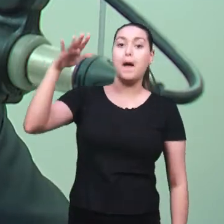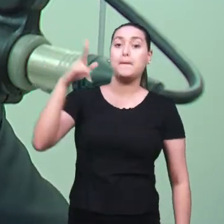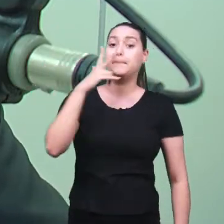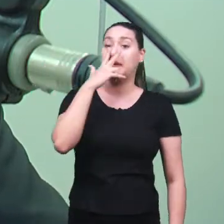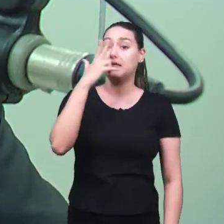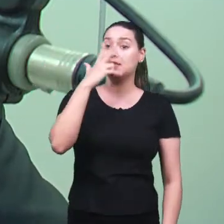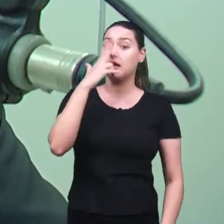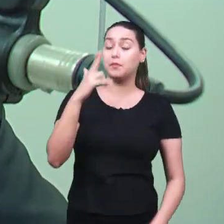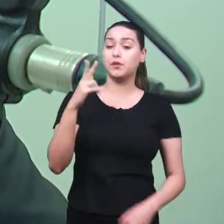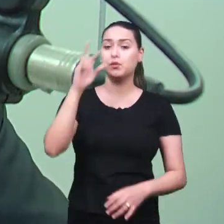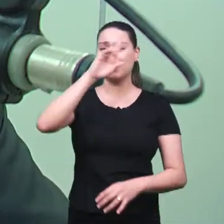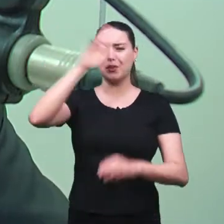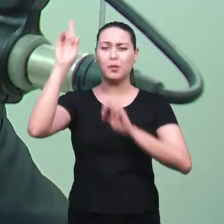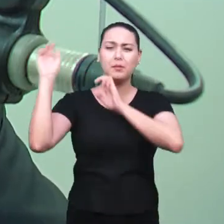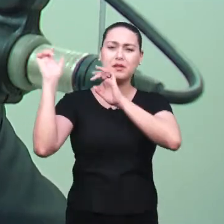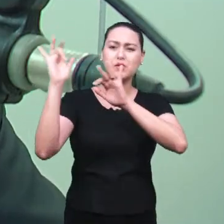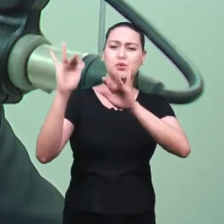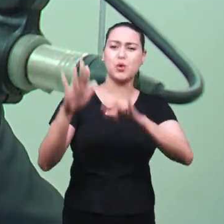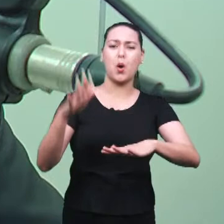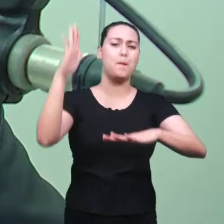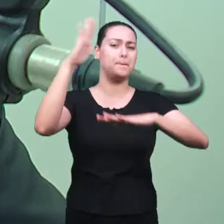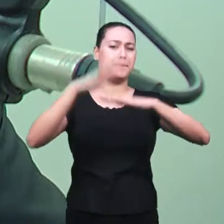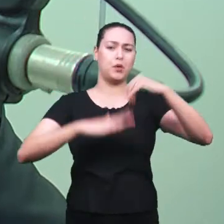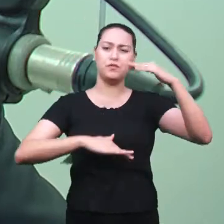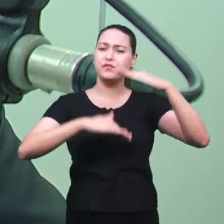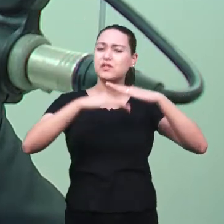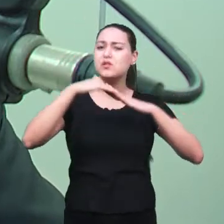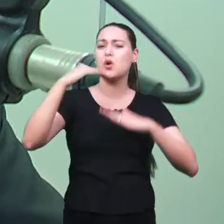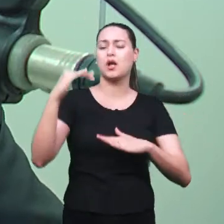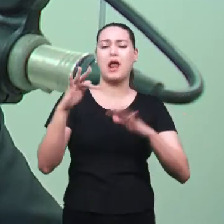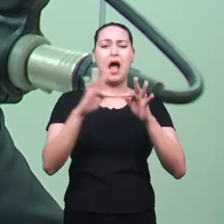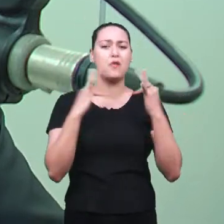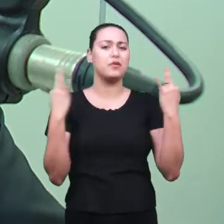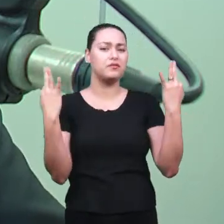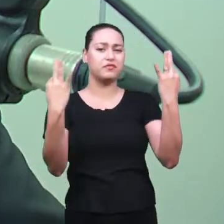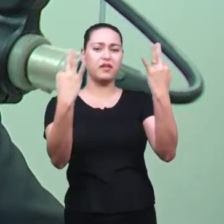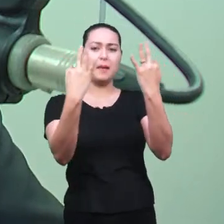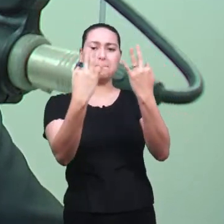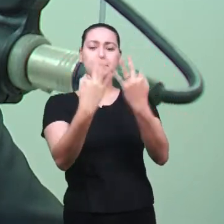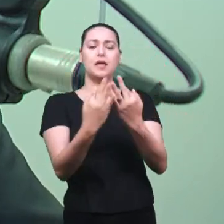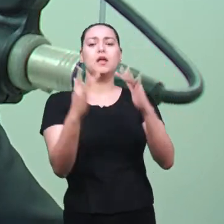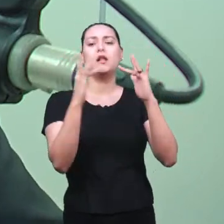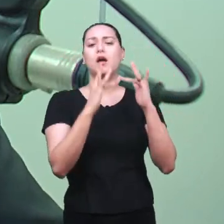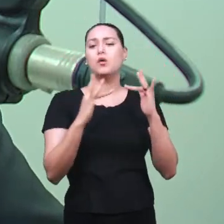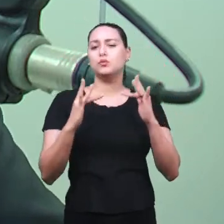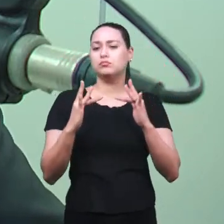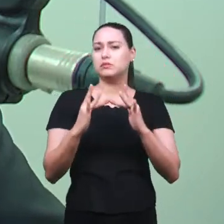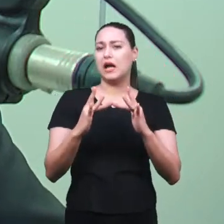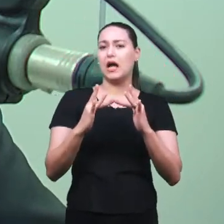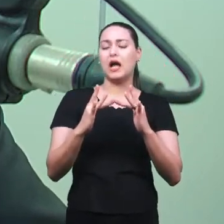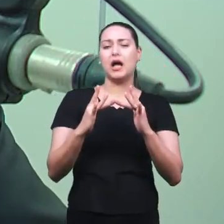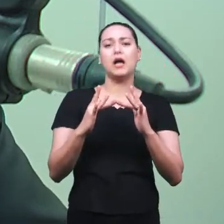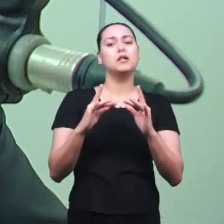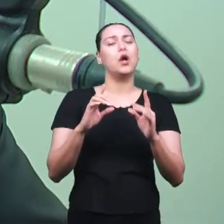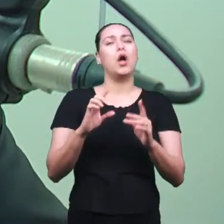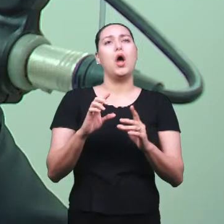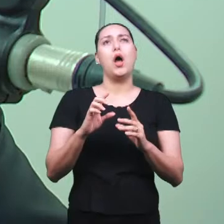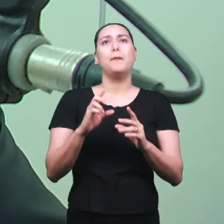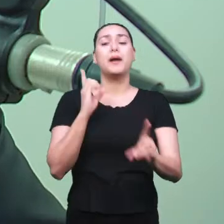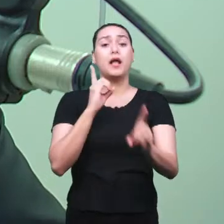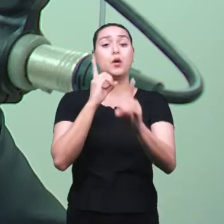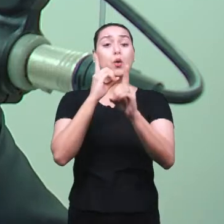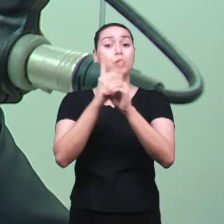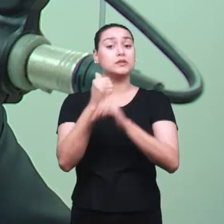vida profissional, a vida familiar, né? De encontrar a companheira certa. Nós